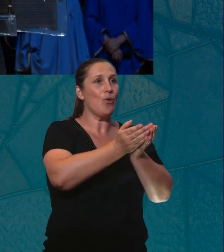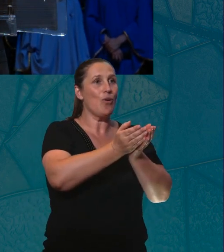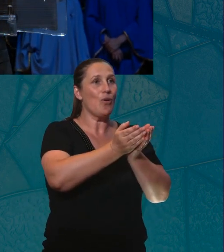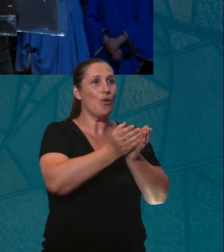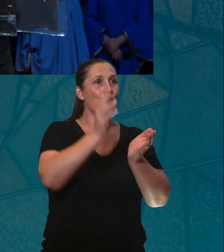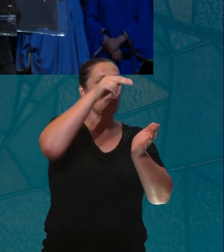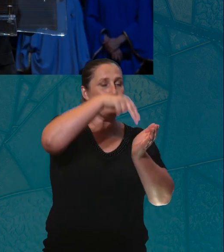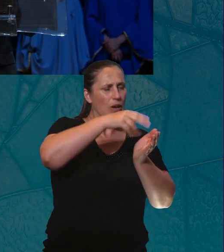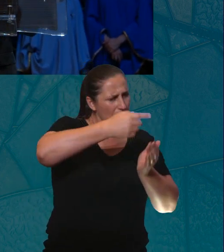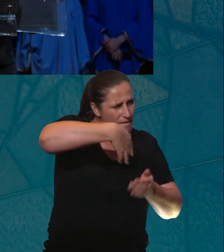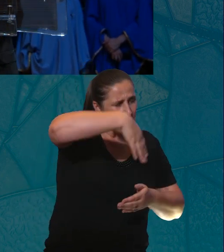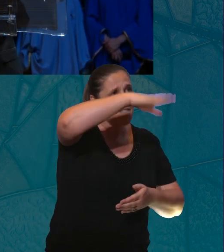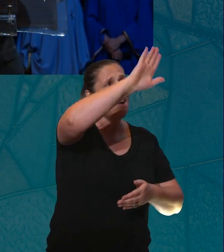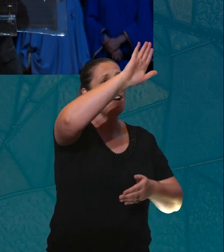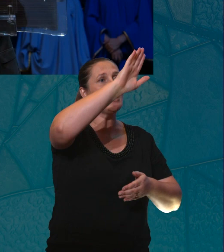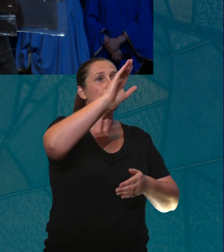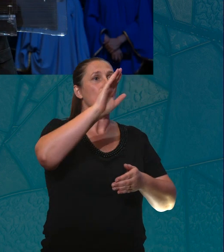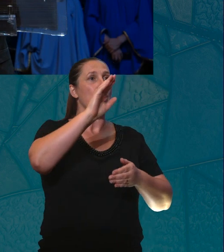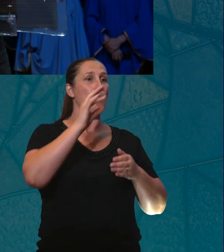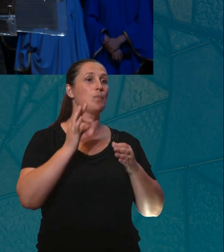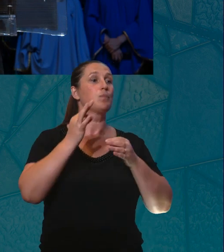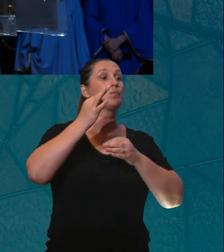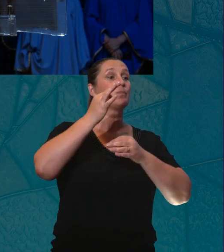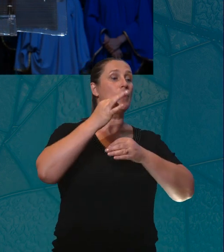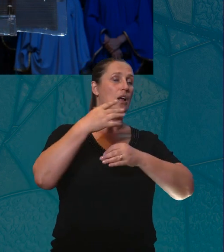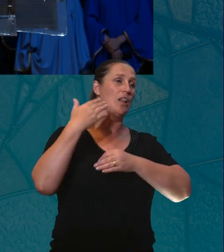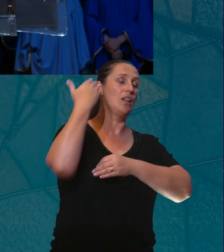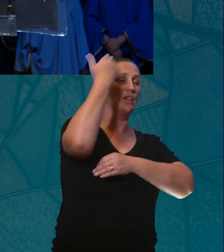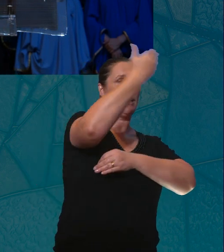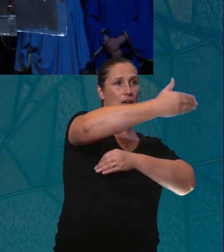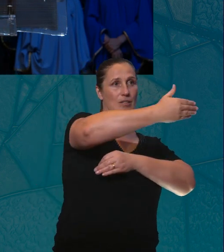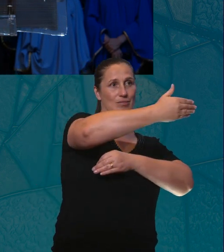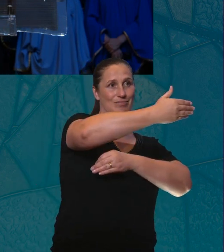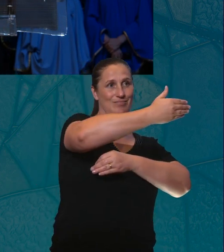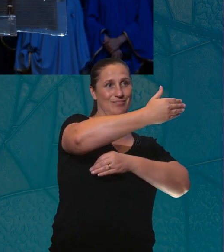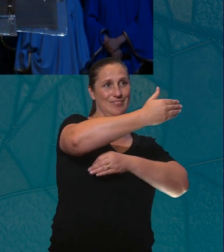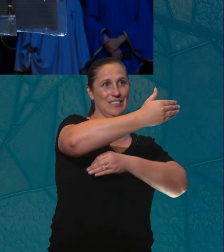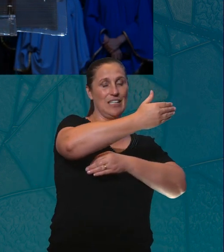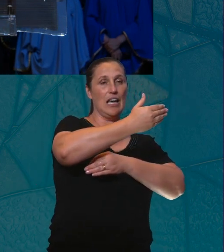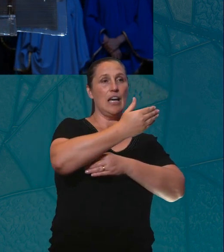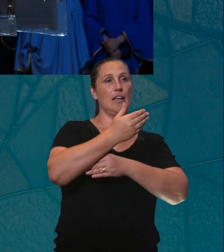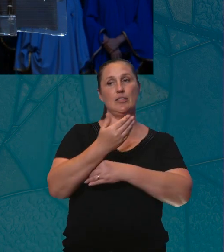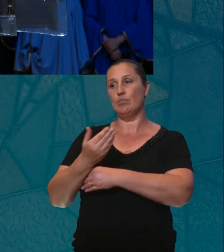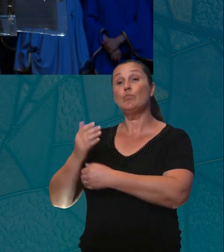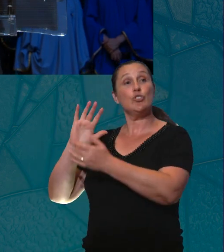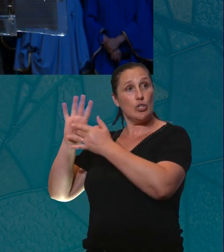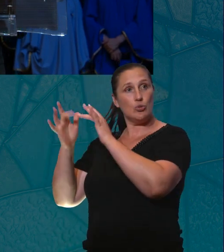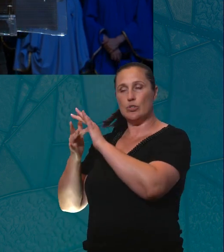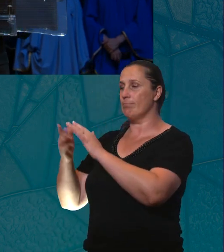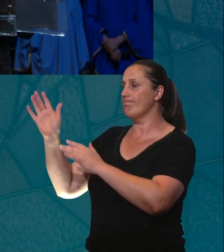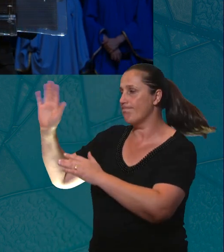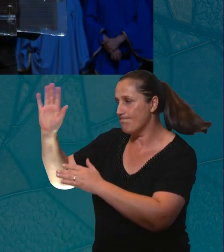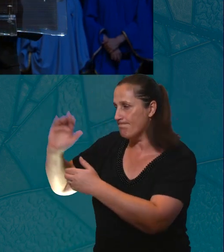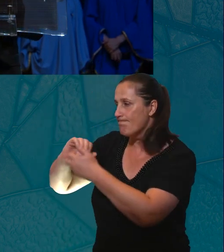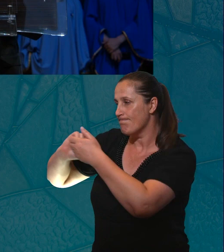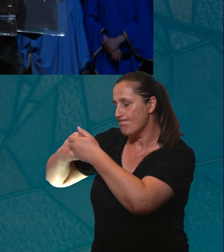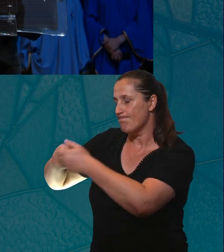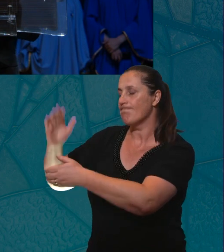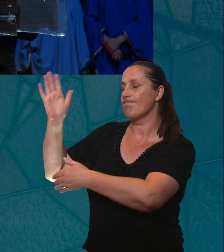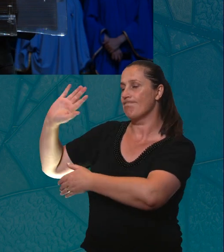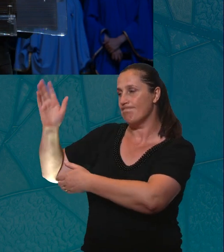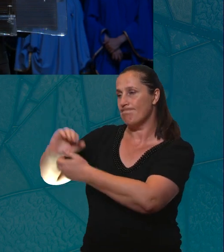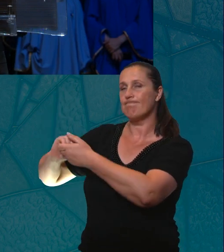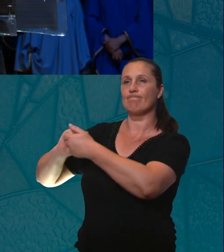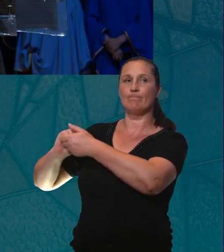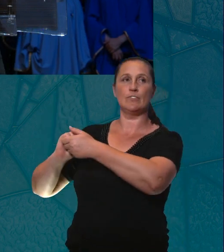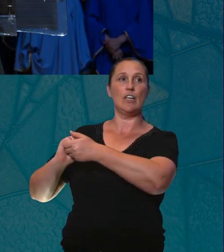fossem adiante para o outro lado, enquanto despedia a multidão. E despedida a